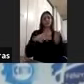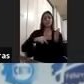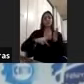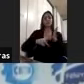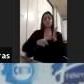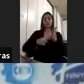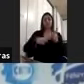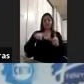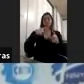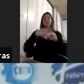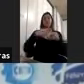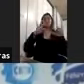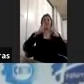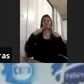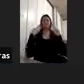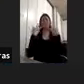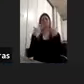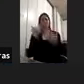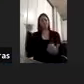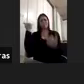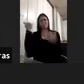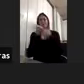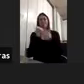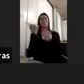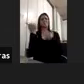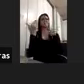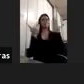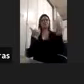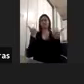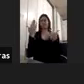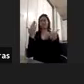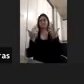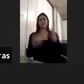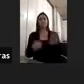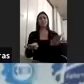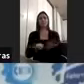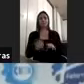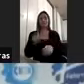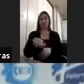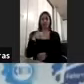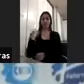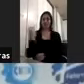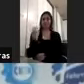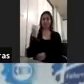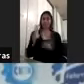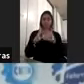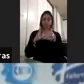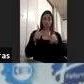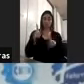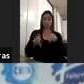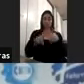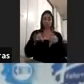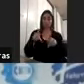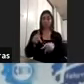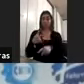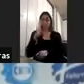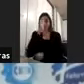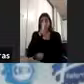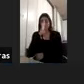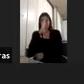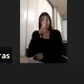outros sindicatos aqui do Brasil e fora daqui. A população, a opinião pública está a favor do